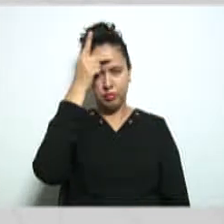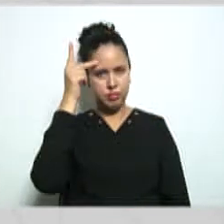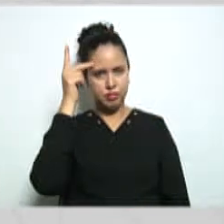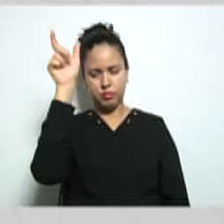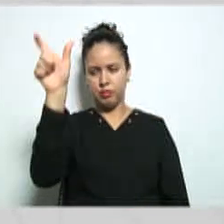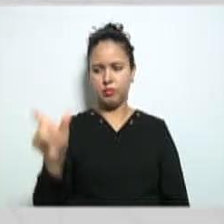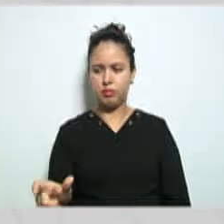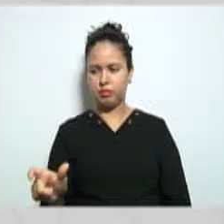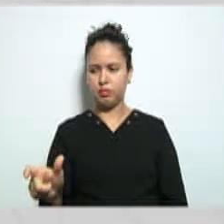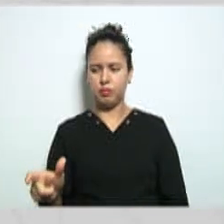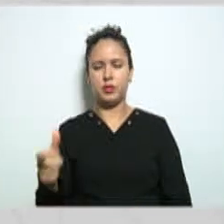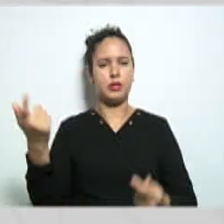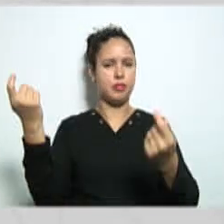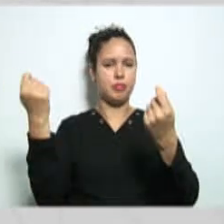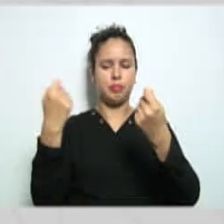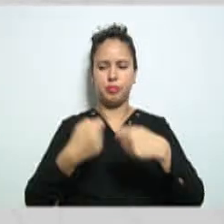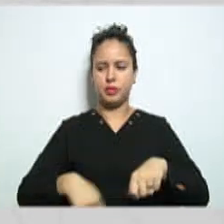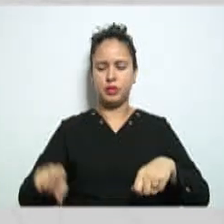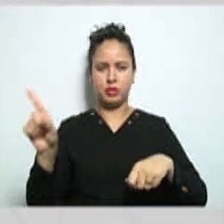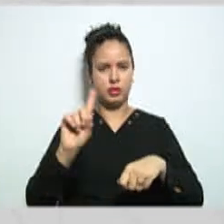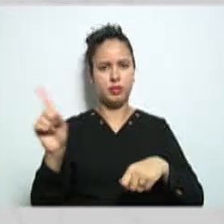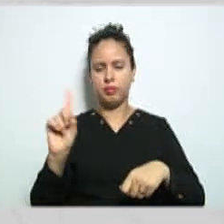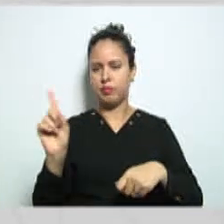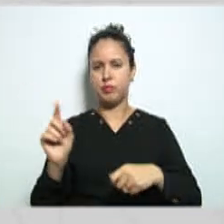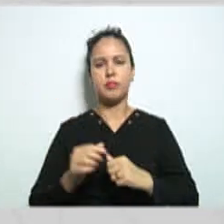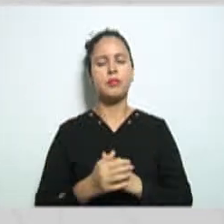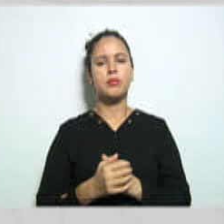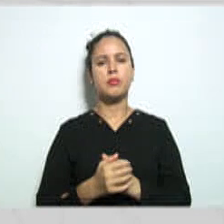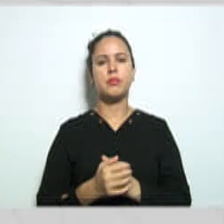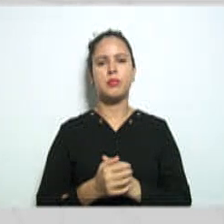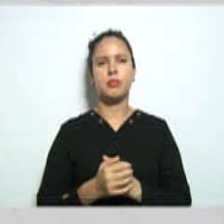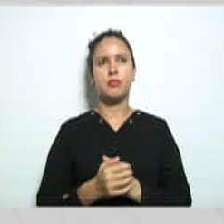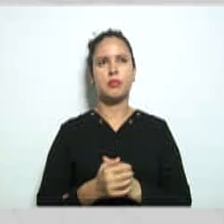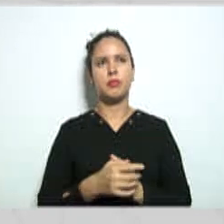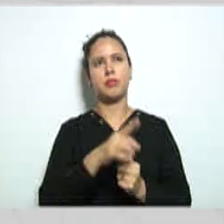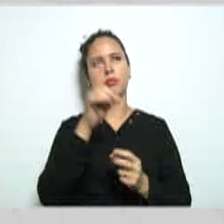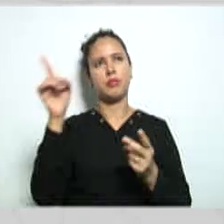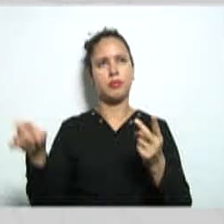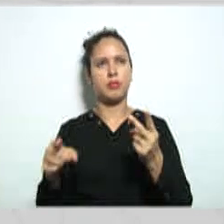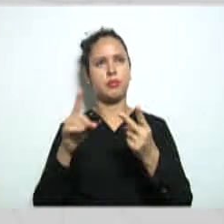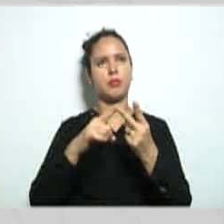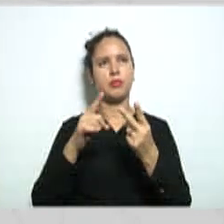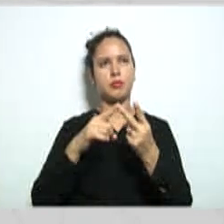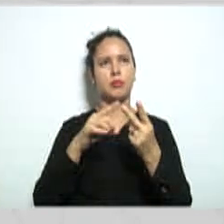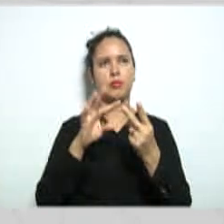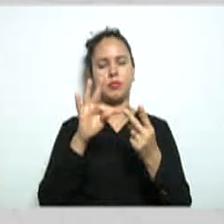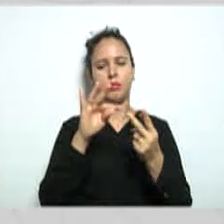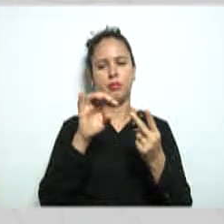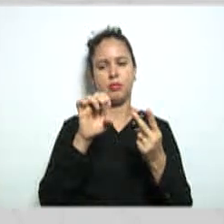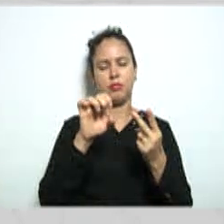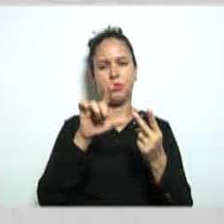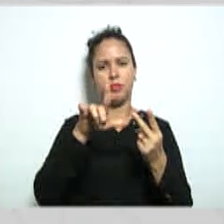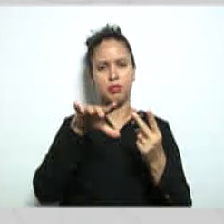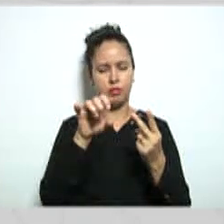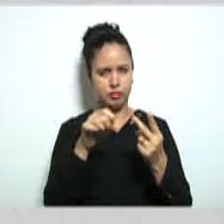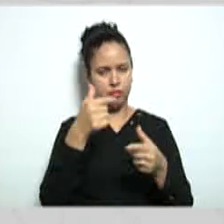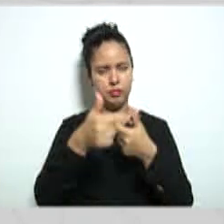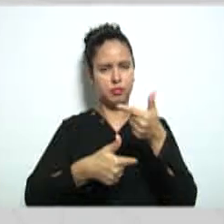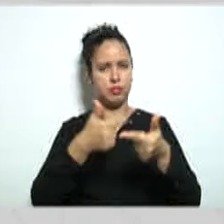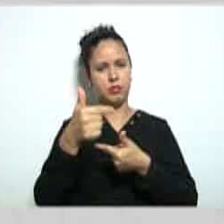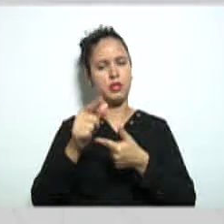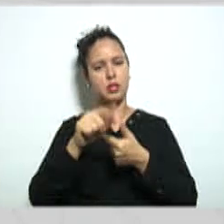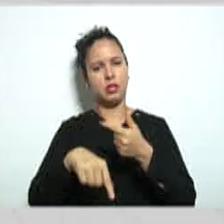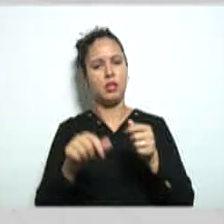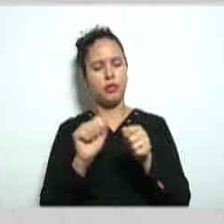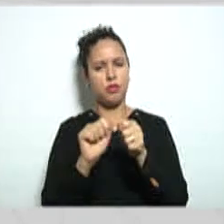um operador fixo. Já o teletrabalho é aquele que é executado à distância.